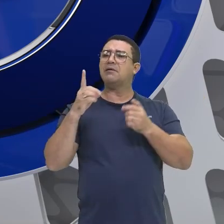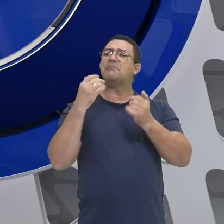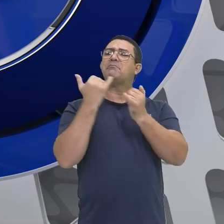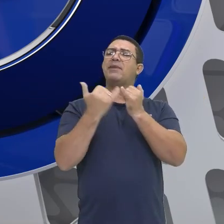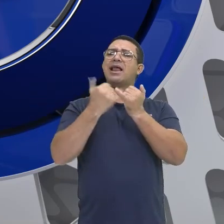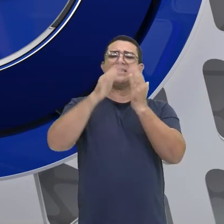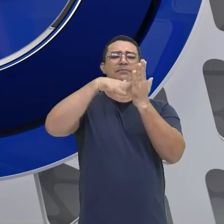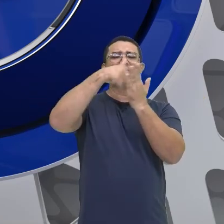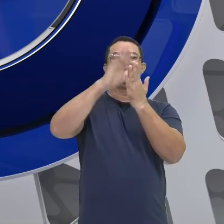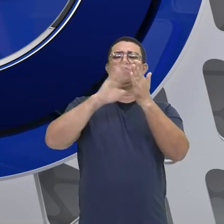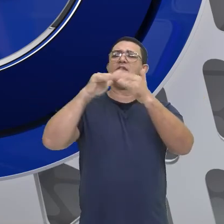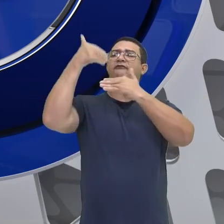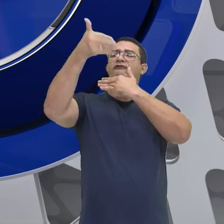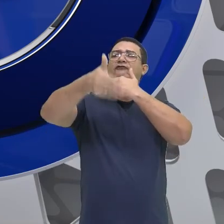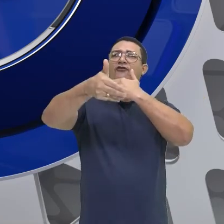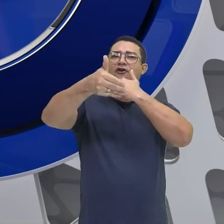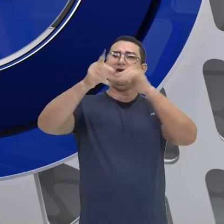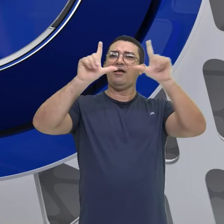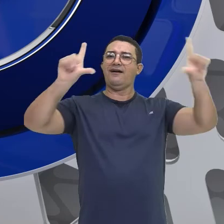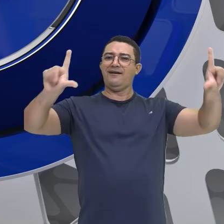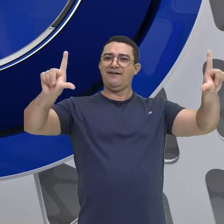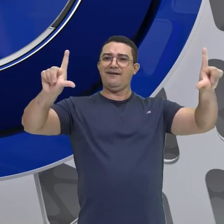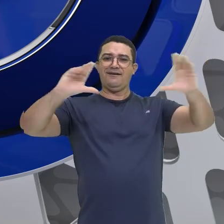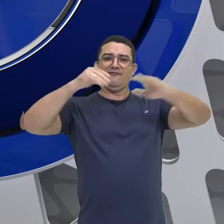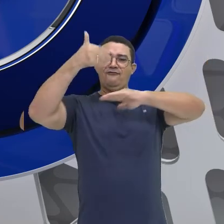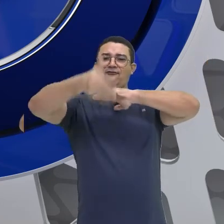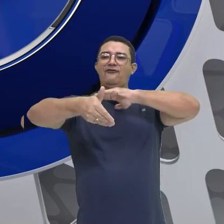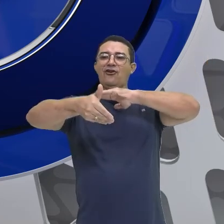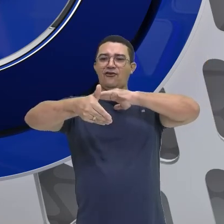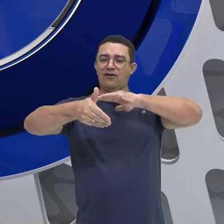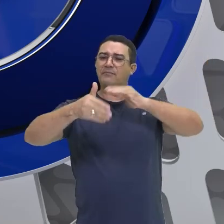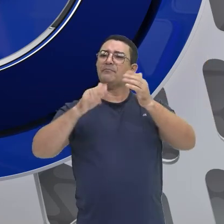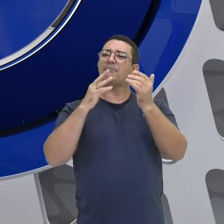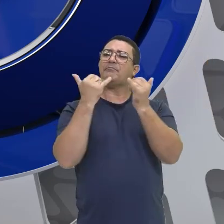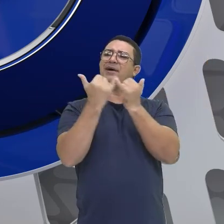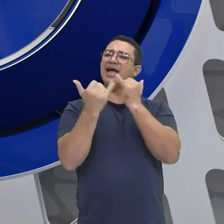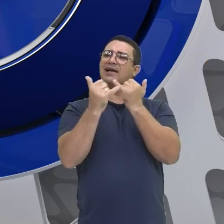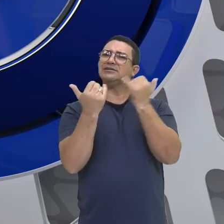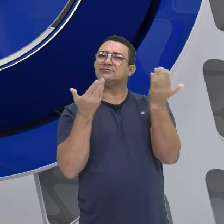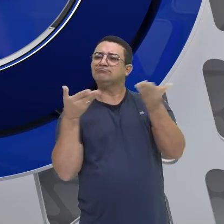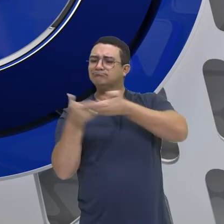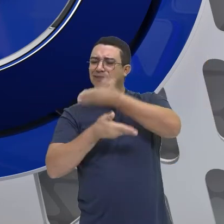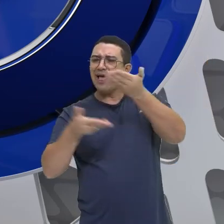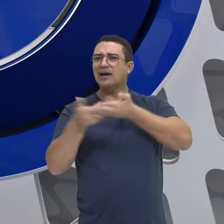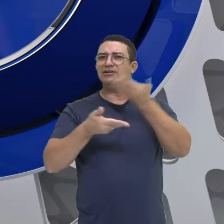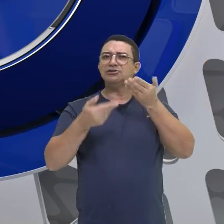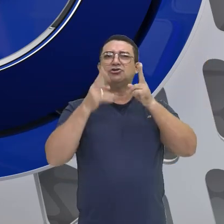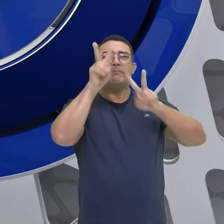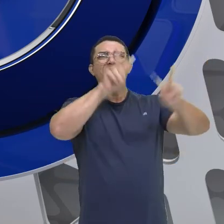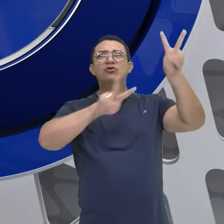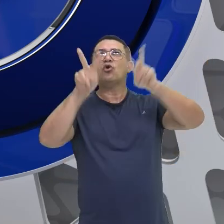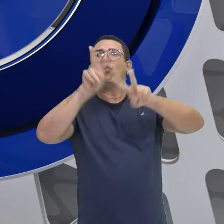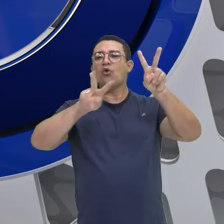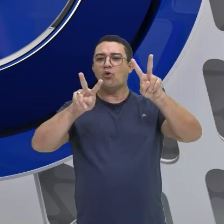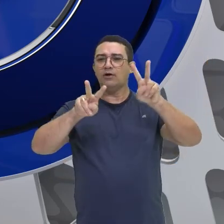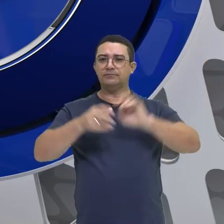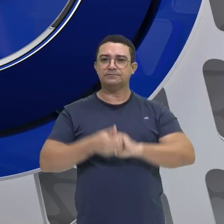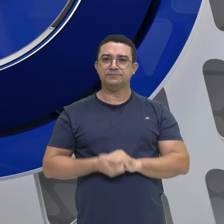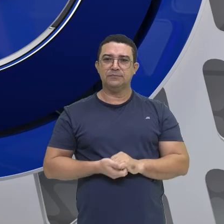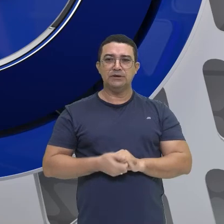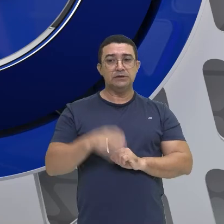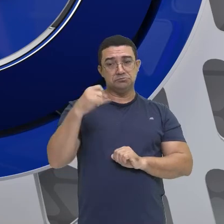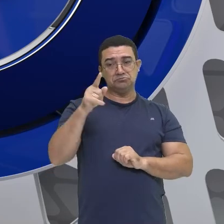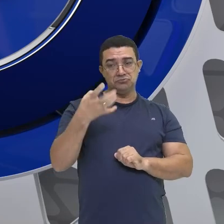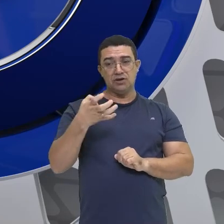saindo, né? Como se a obra estivesse conversando com a gente, interagindo com a gente. Quando vocês tiverem uma folguinha, dá um